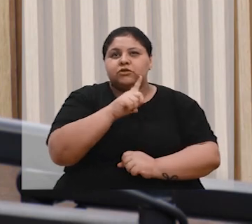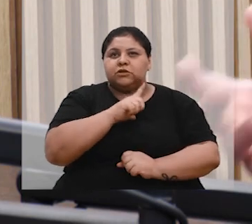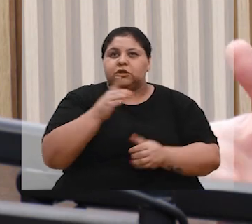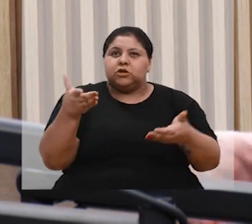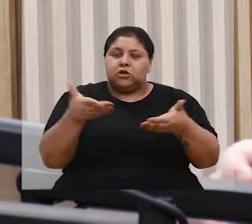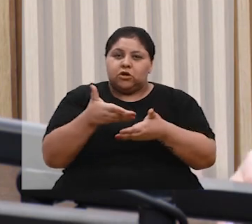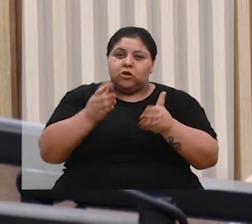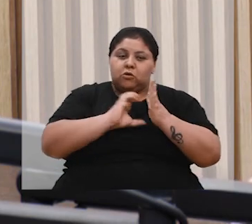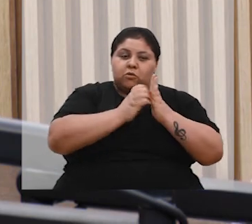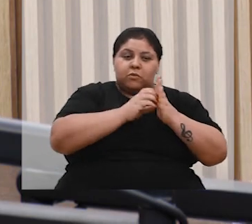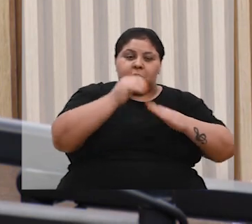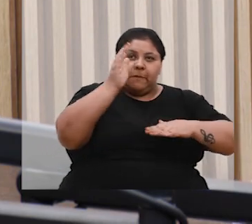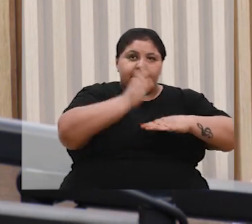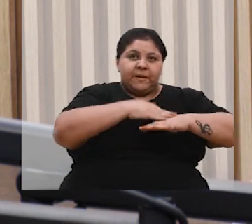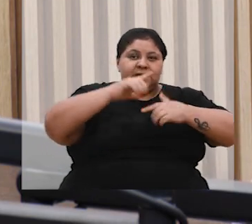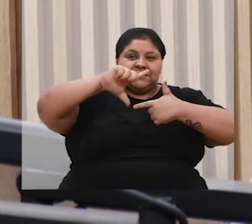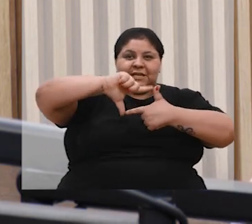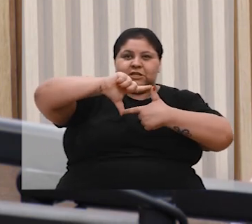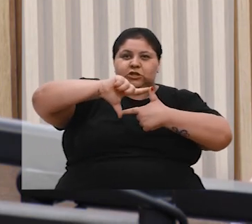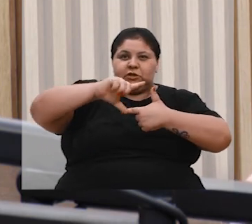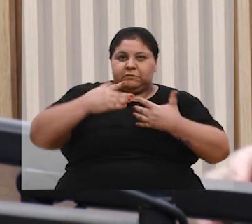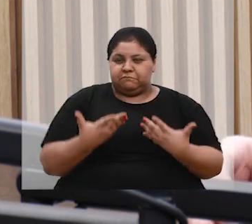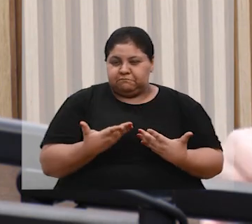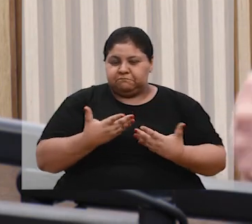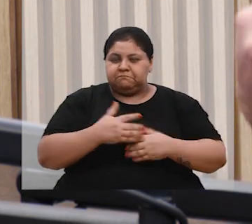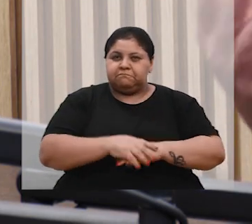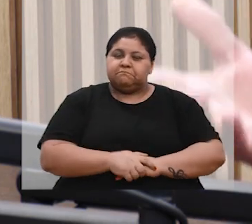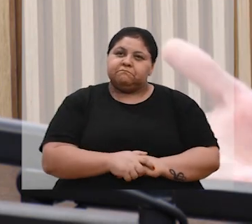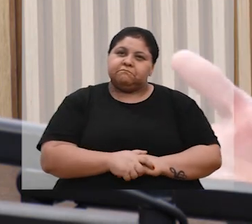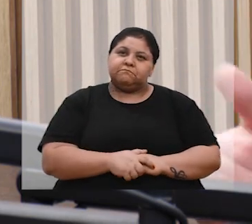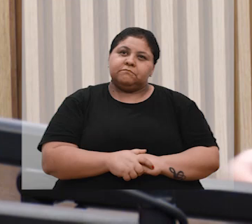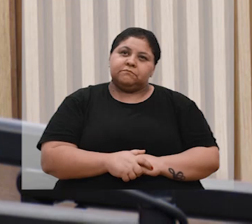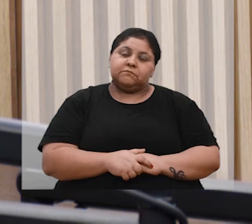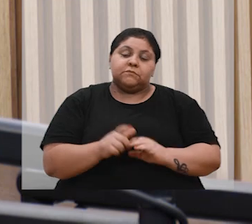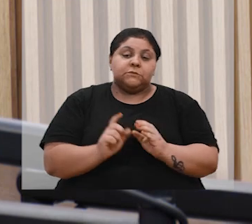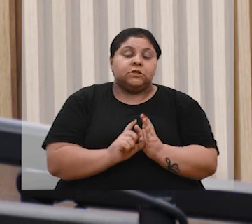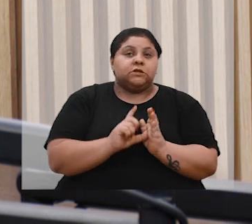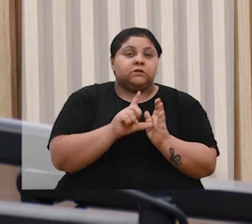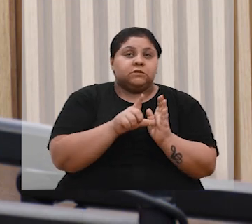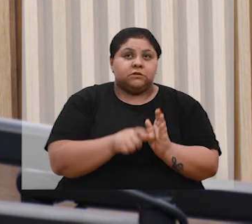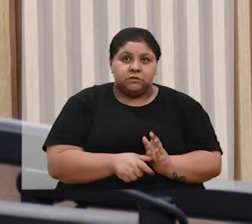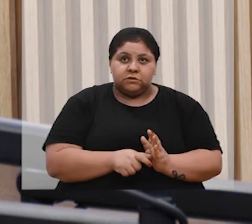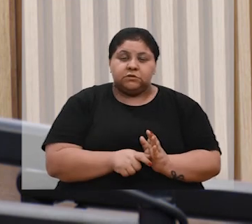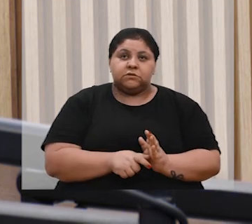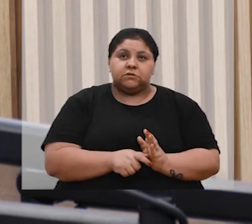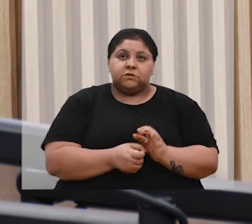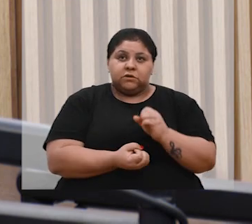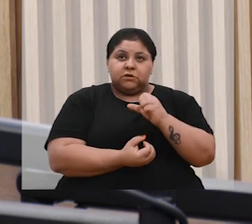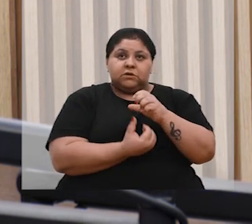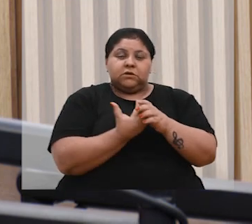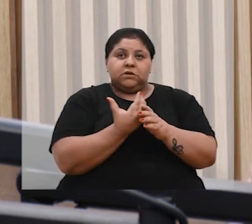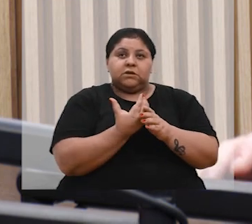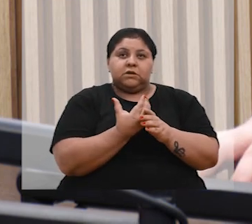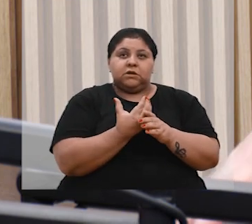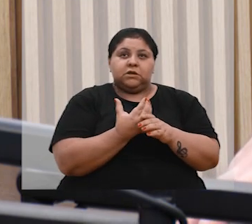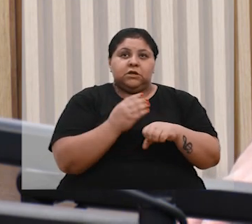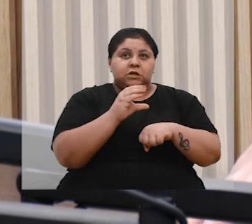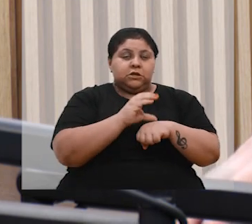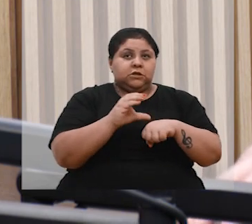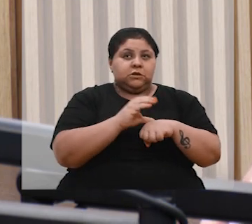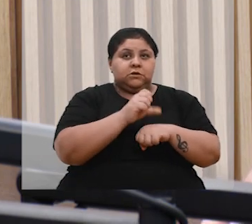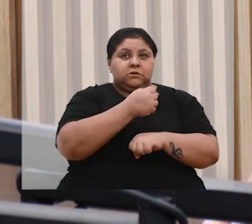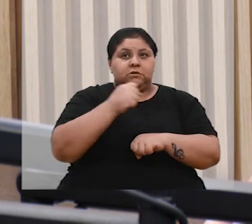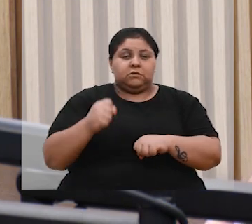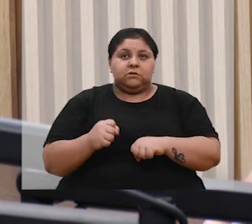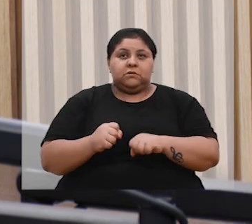uns partidos mais tradicionais, né? E, bom, depois da Constituição de 88, lei